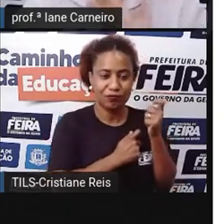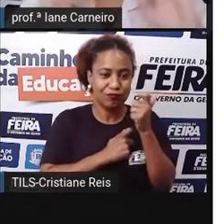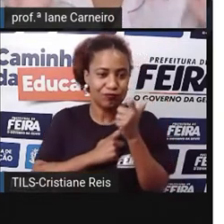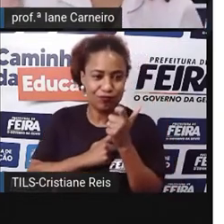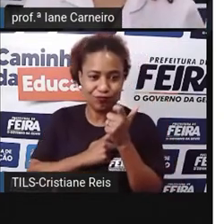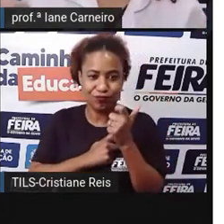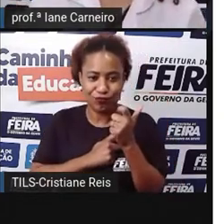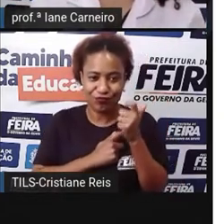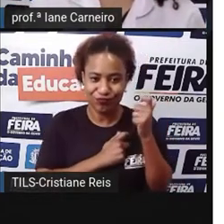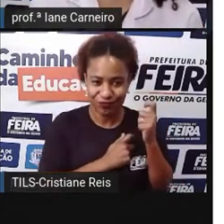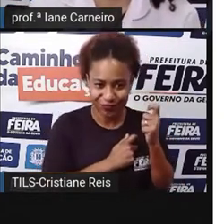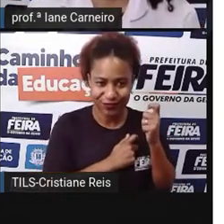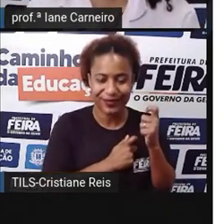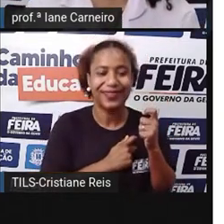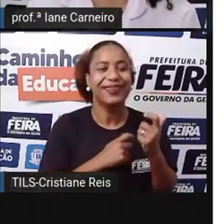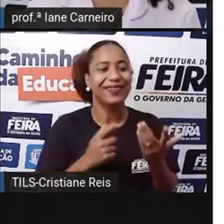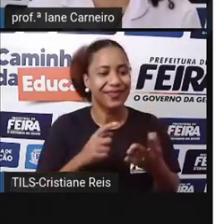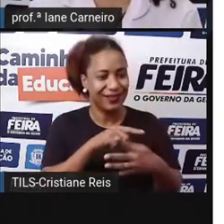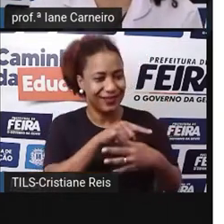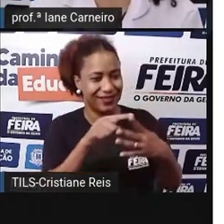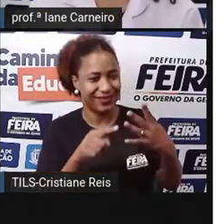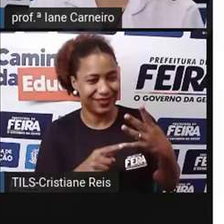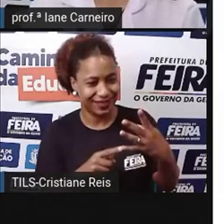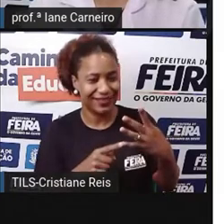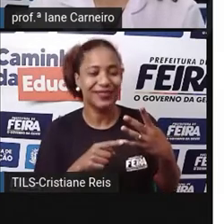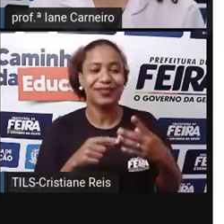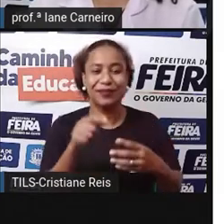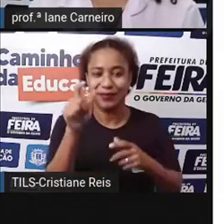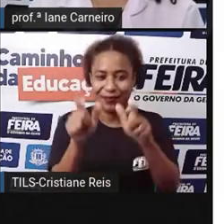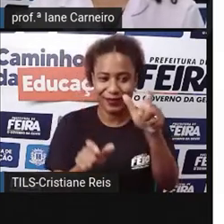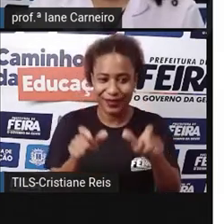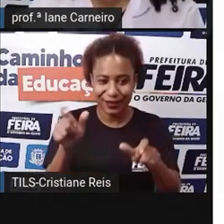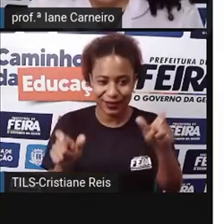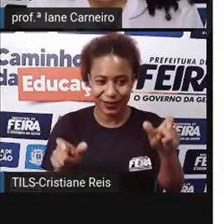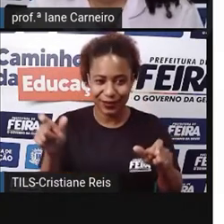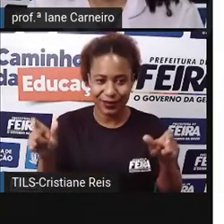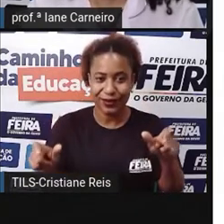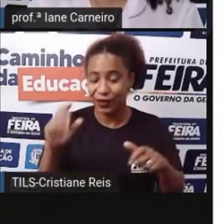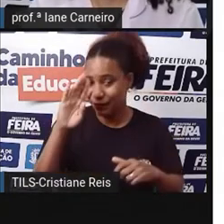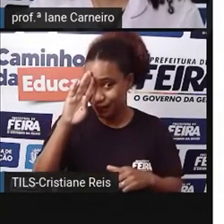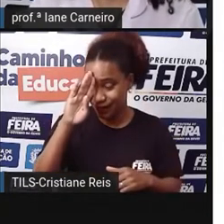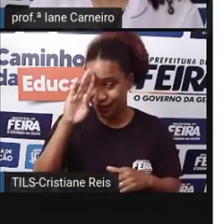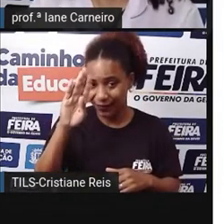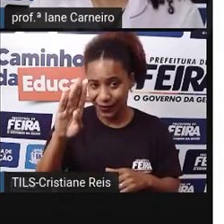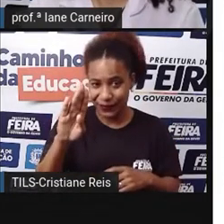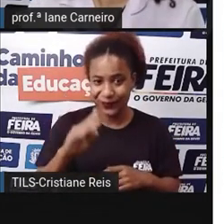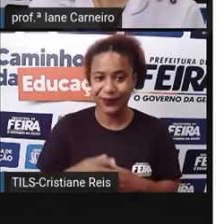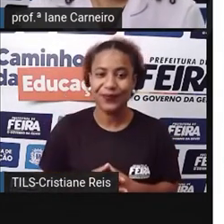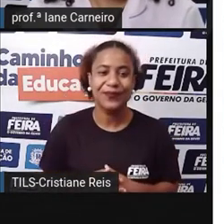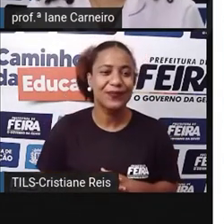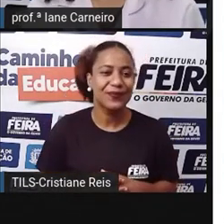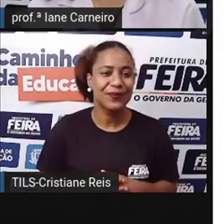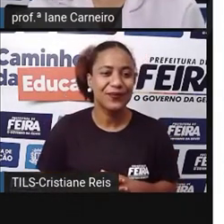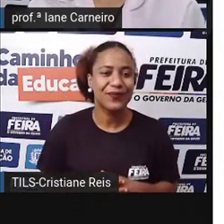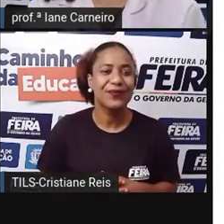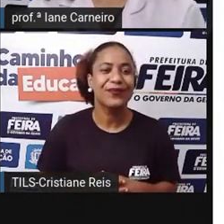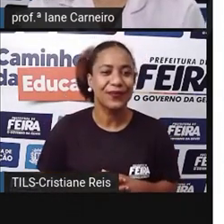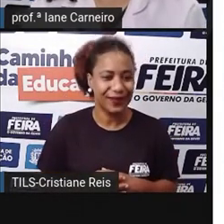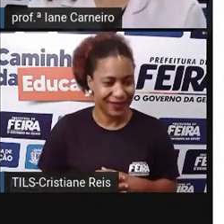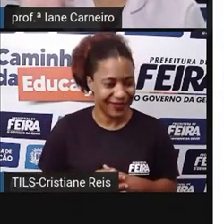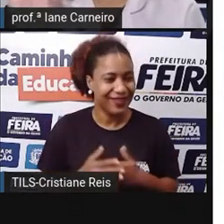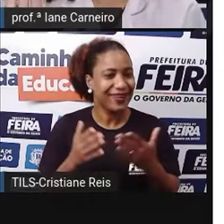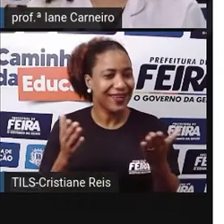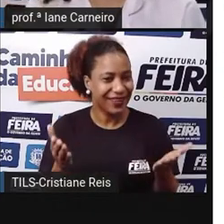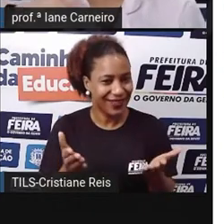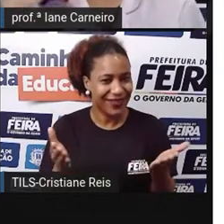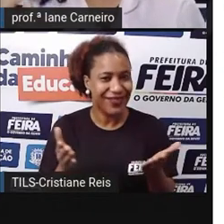aparecem. Os únicos personagens que aparecem na história clássica são esses, tá certo? E aí, agora sim, agora a